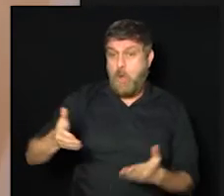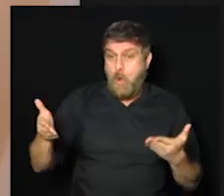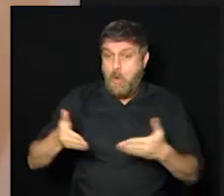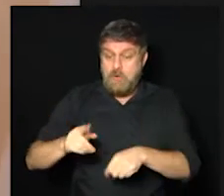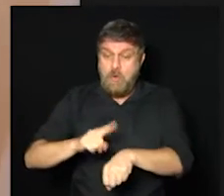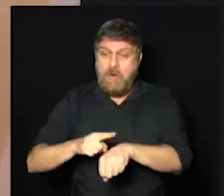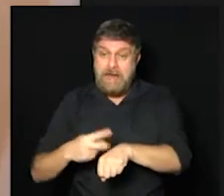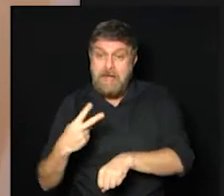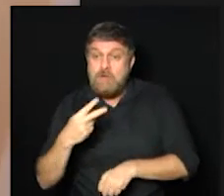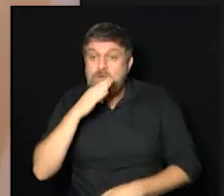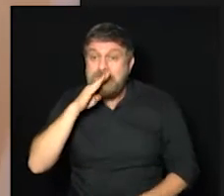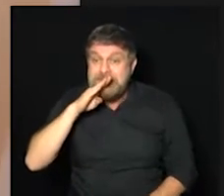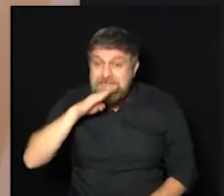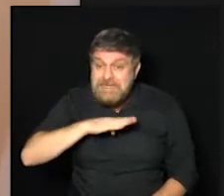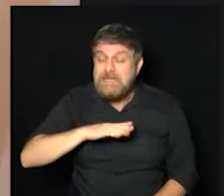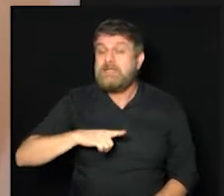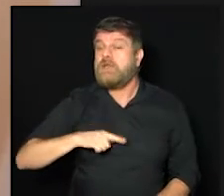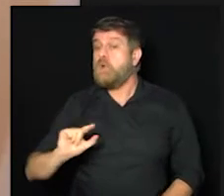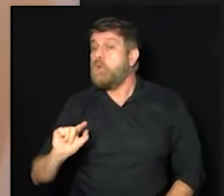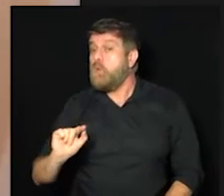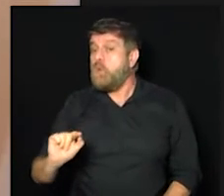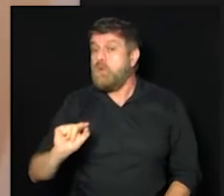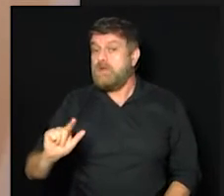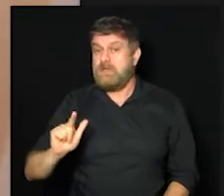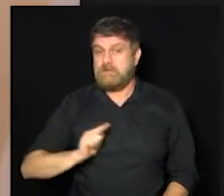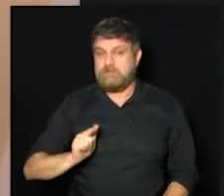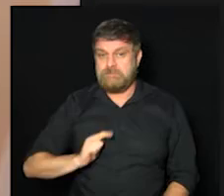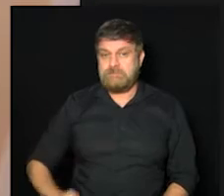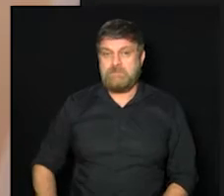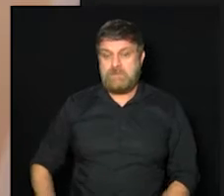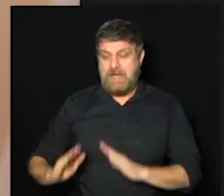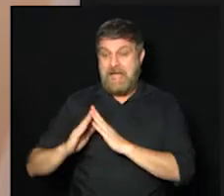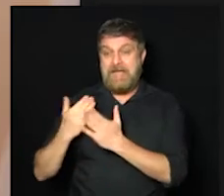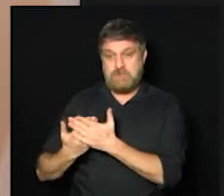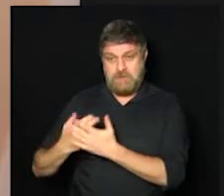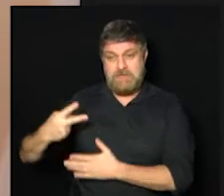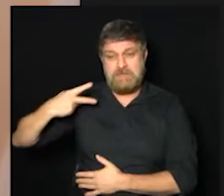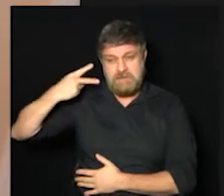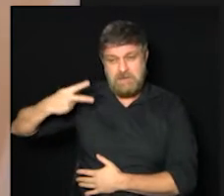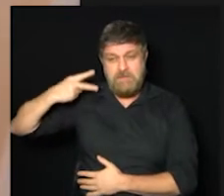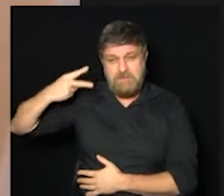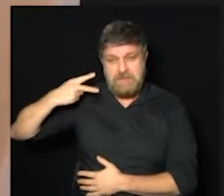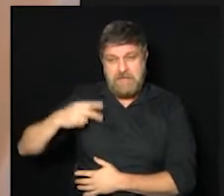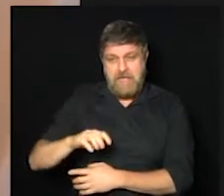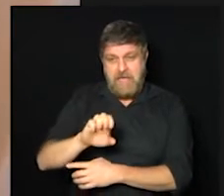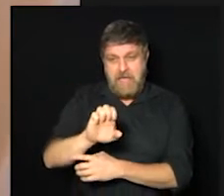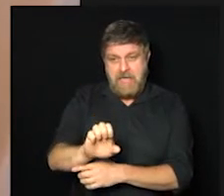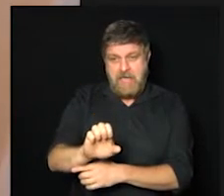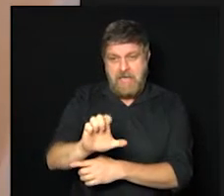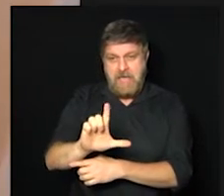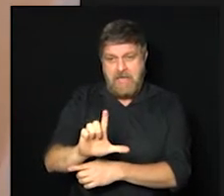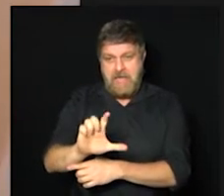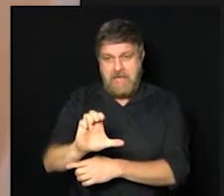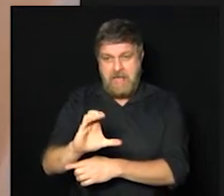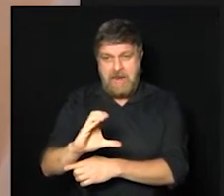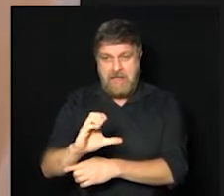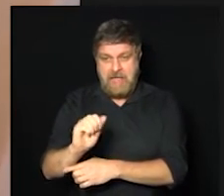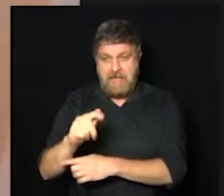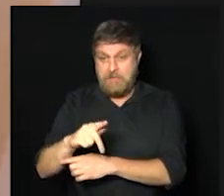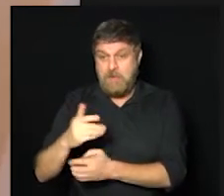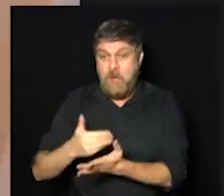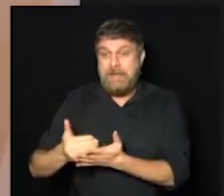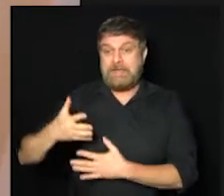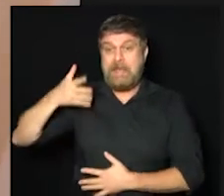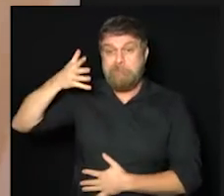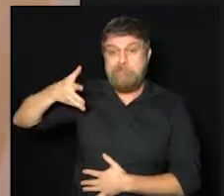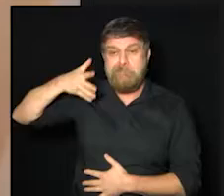das 14h, nós temos aí realizado pela Elecamp, a Escola do Legislativo de Campinas, começa um ciclo de